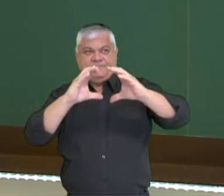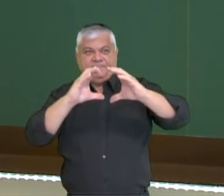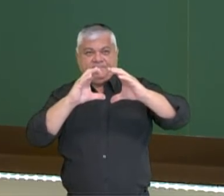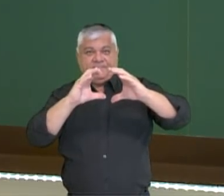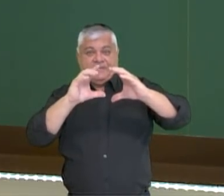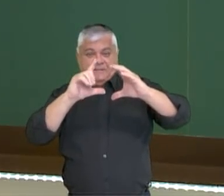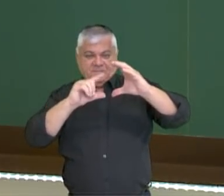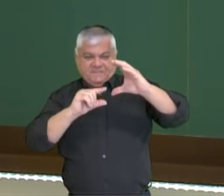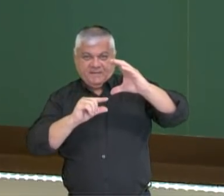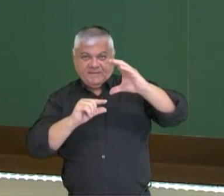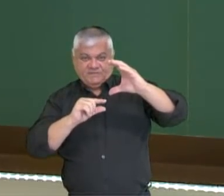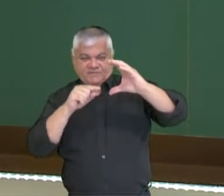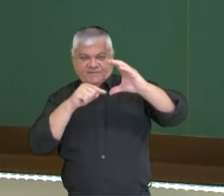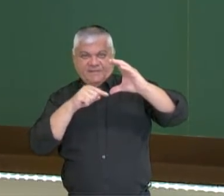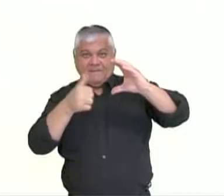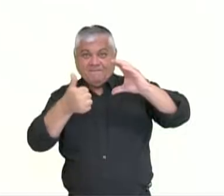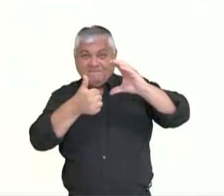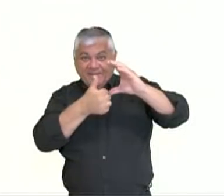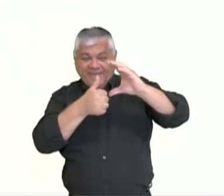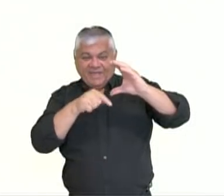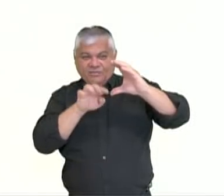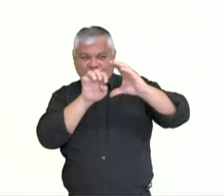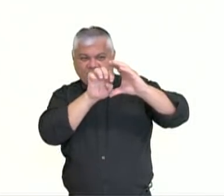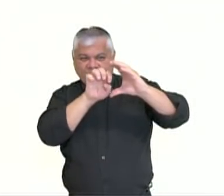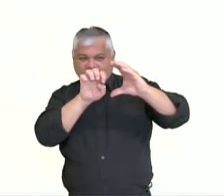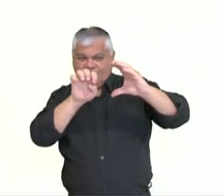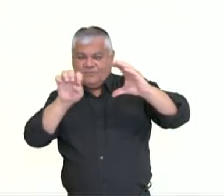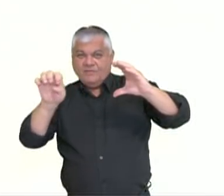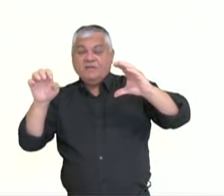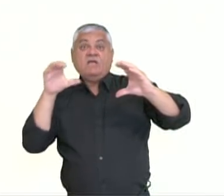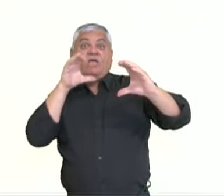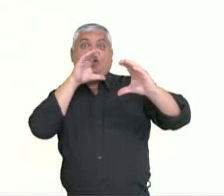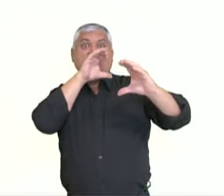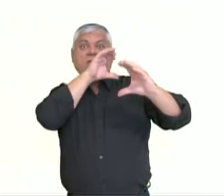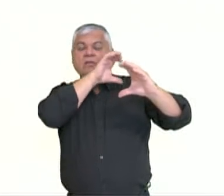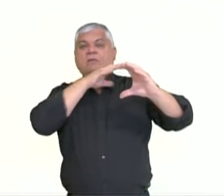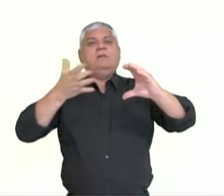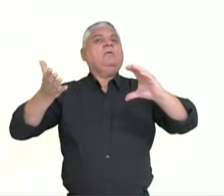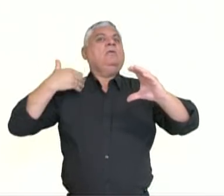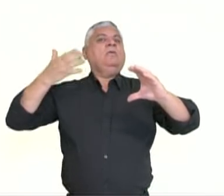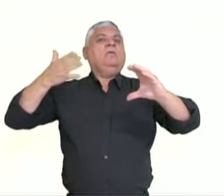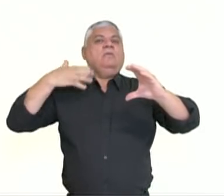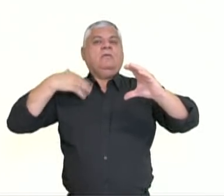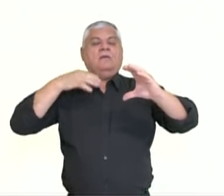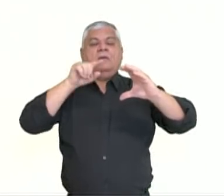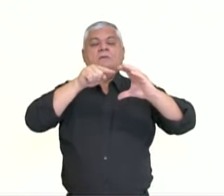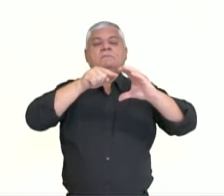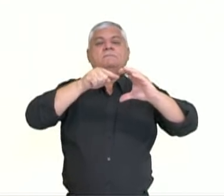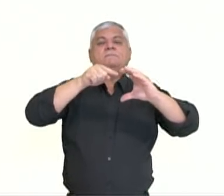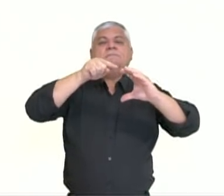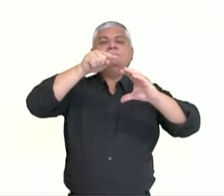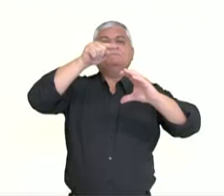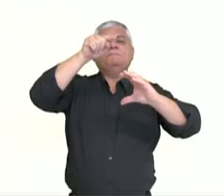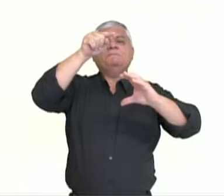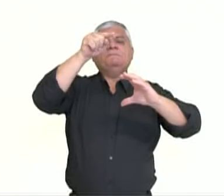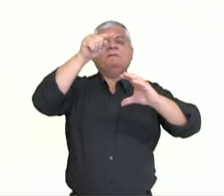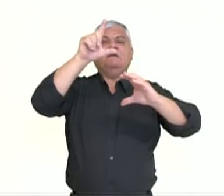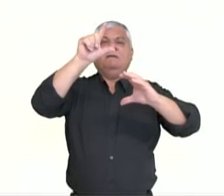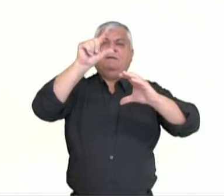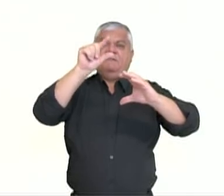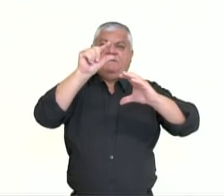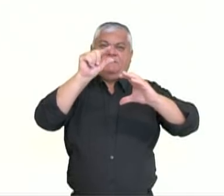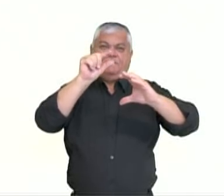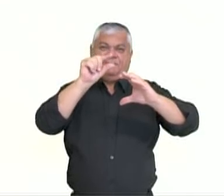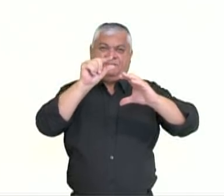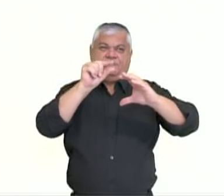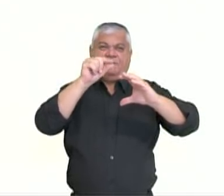latitudes baixas, ou seja, próximo da linha do Equador, é mais quente. Nas latitudes mais altas, que é próximo